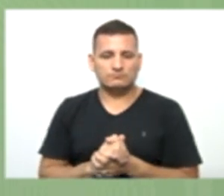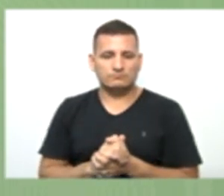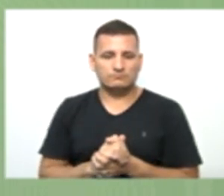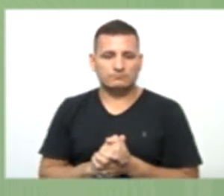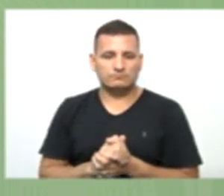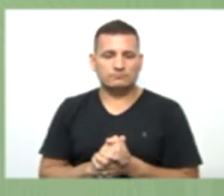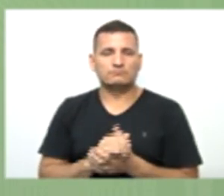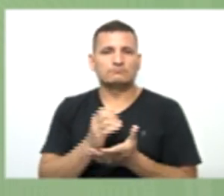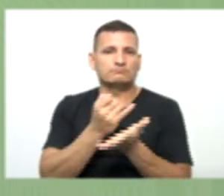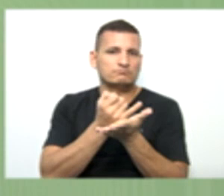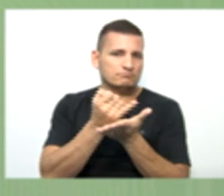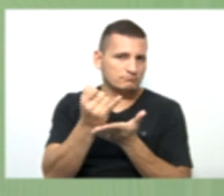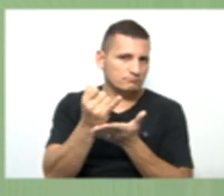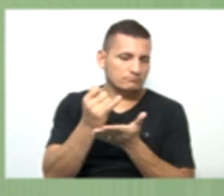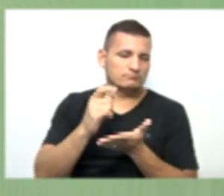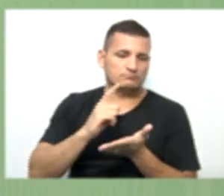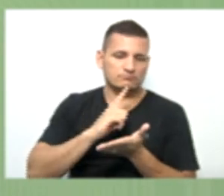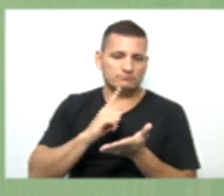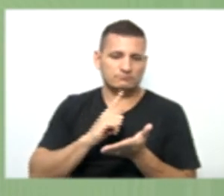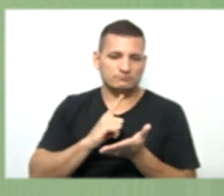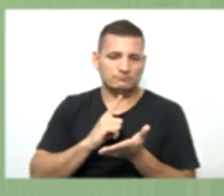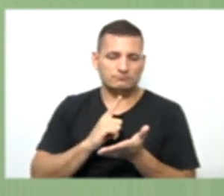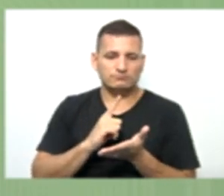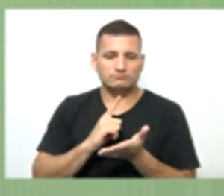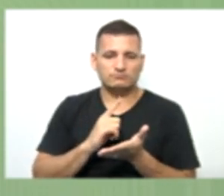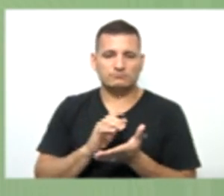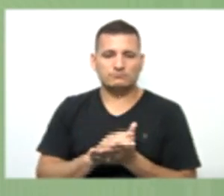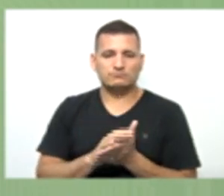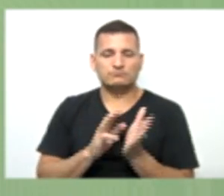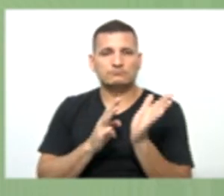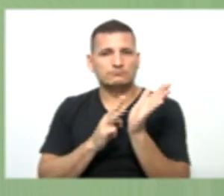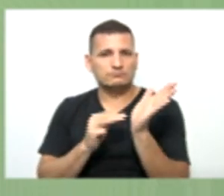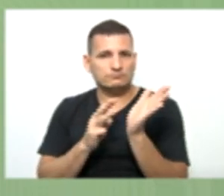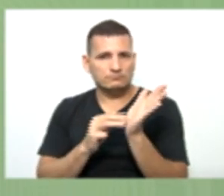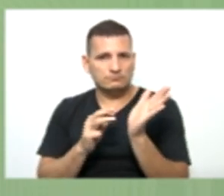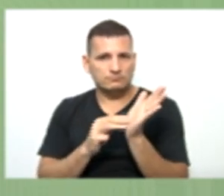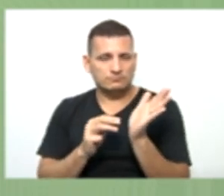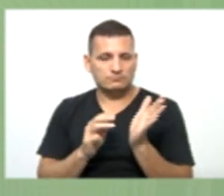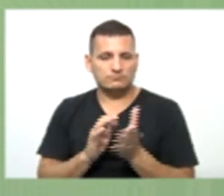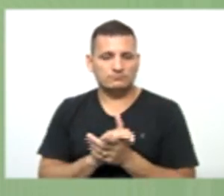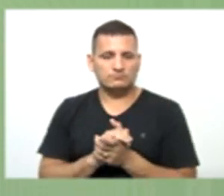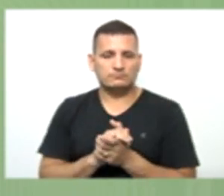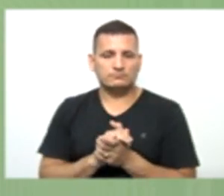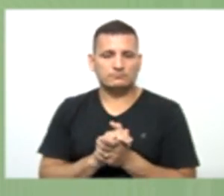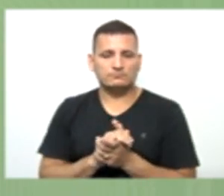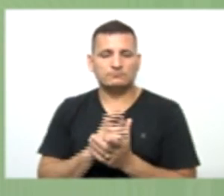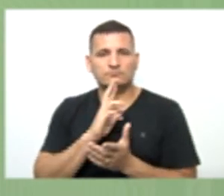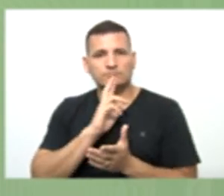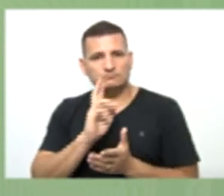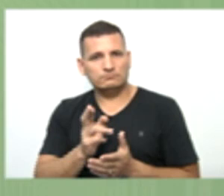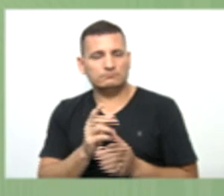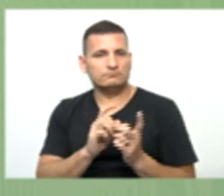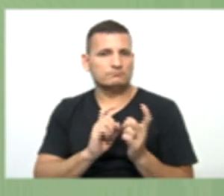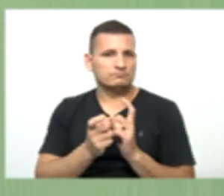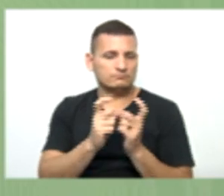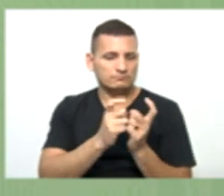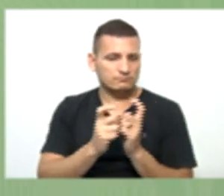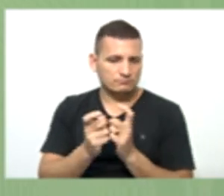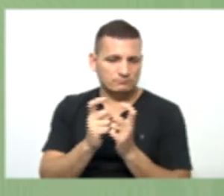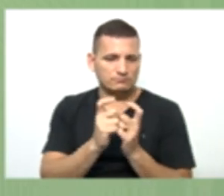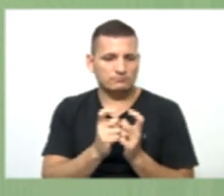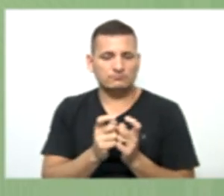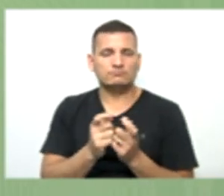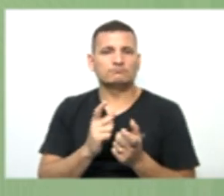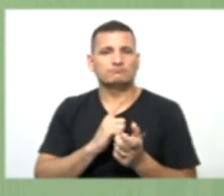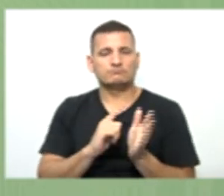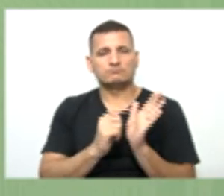por exemplo, introdução, os métodos, resultados e discussão. Olha só os gráficos